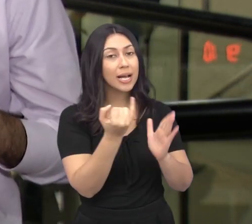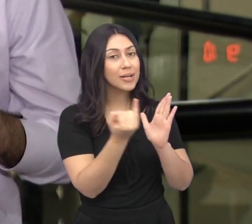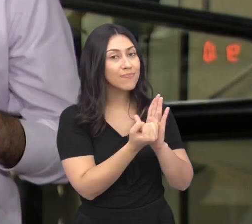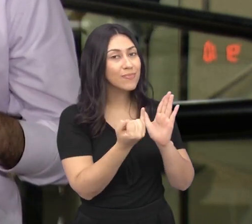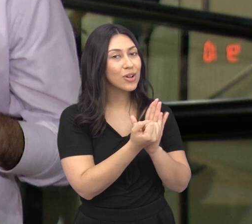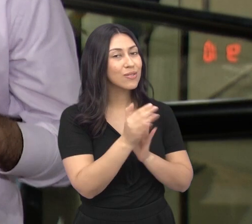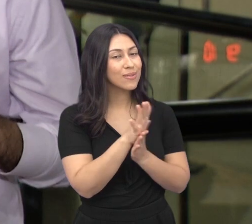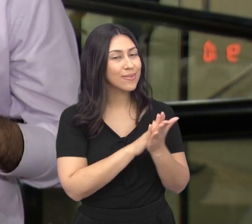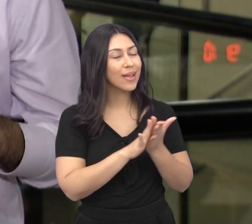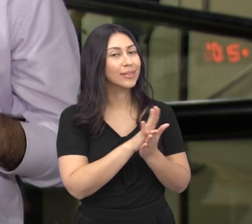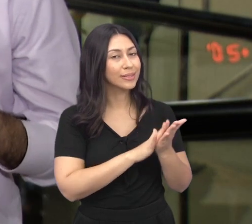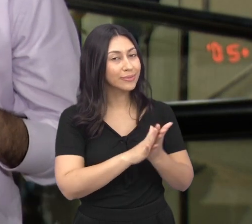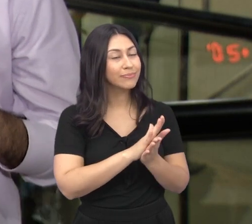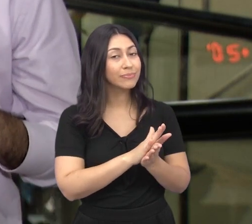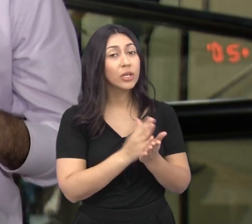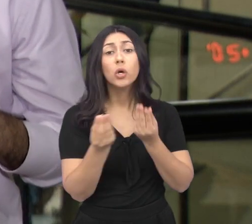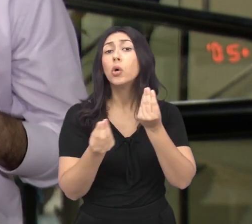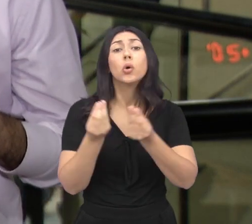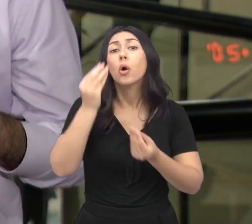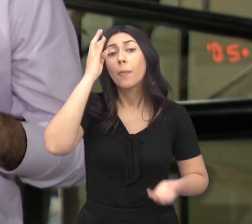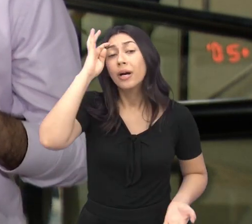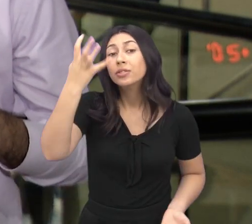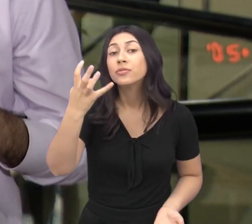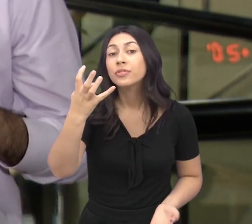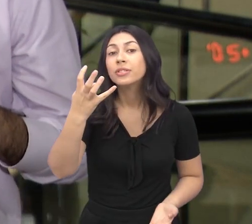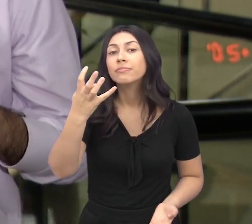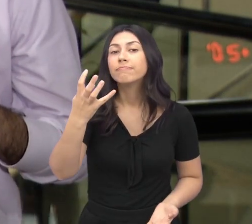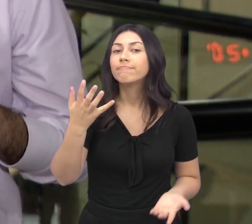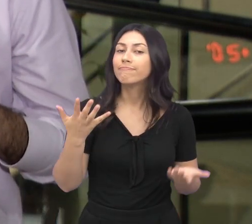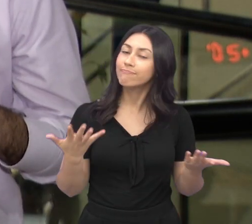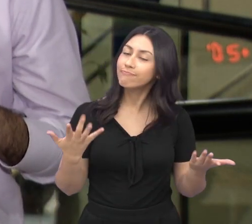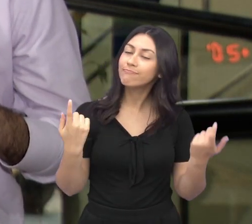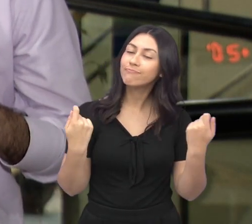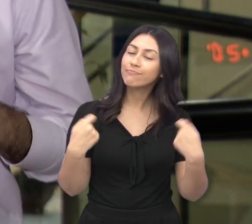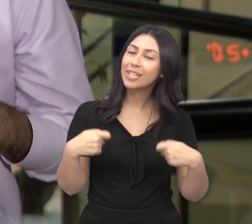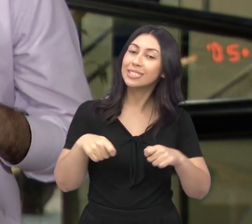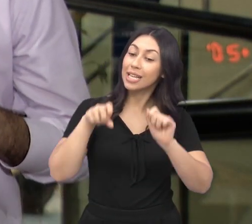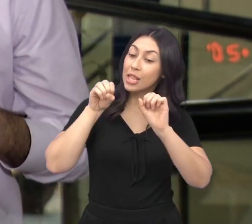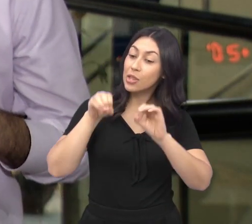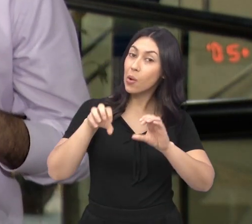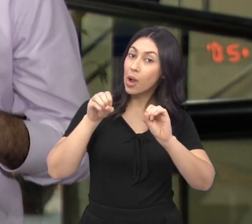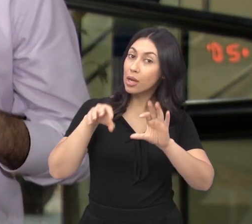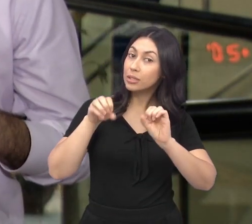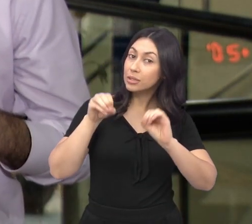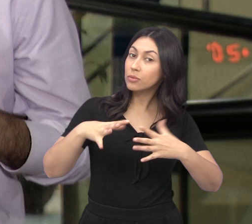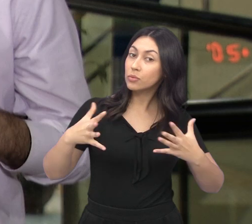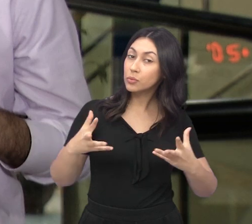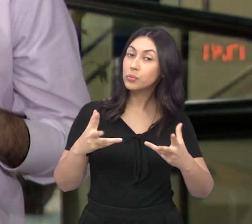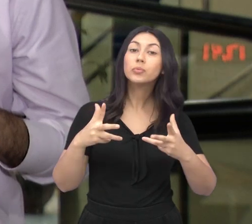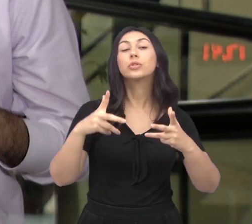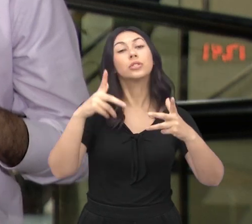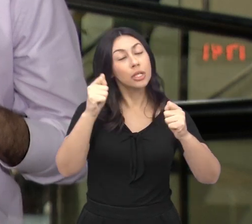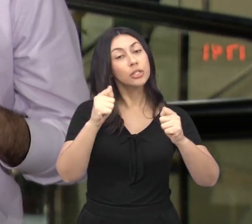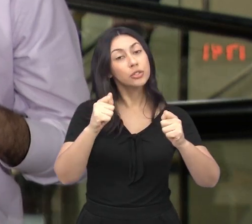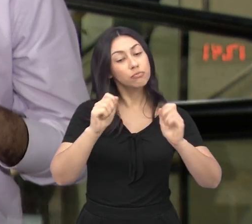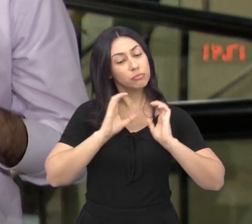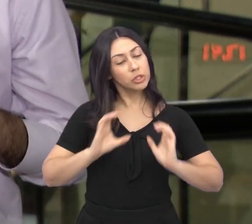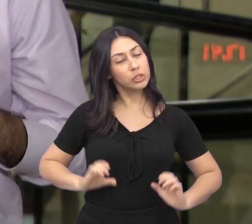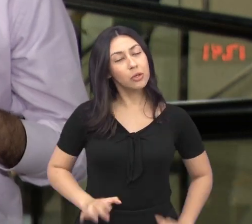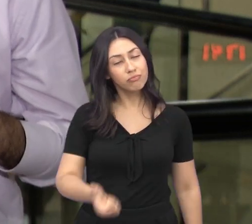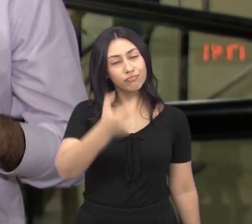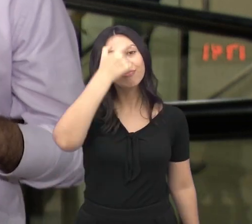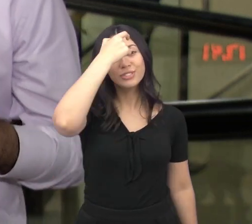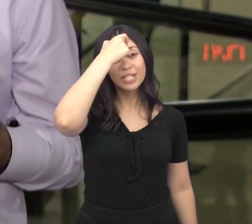o pagamento de um imposto. E para resolver a questão, a solução é uma só: investir em educação de qualidade para